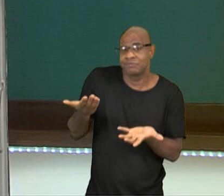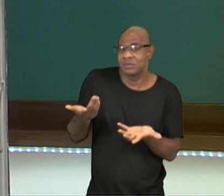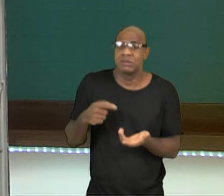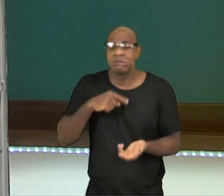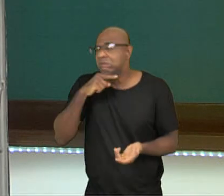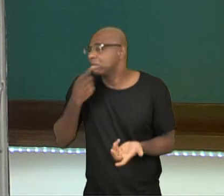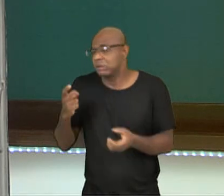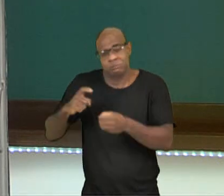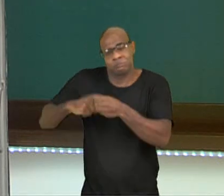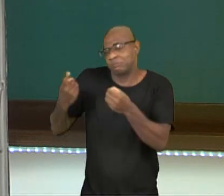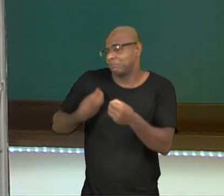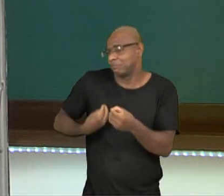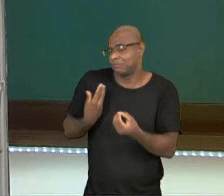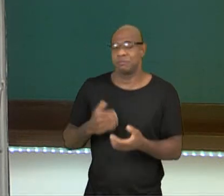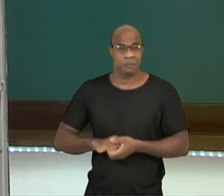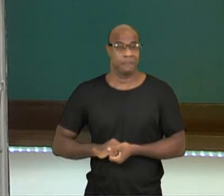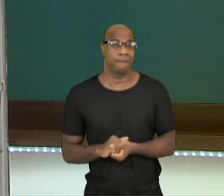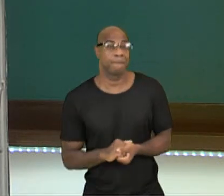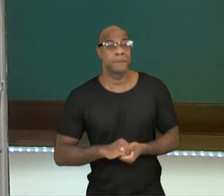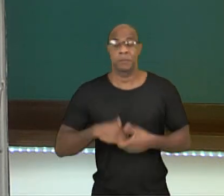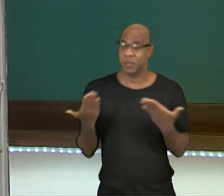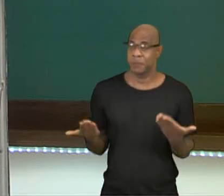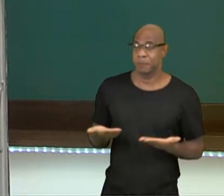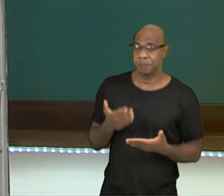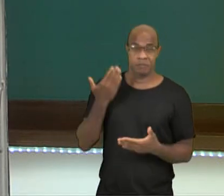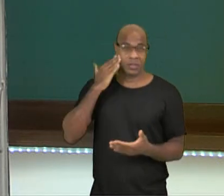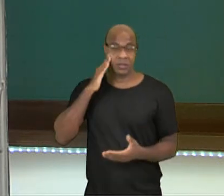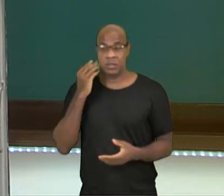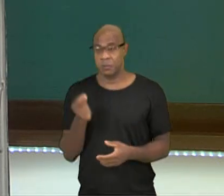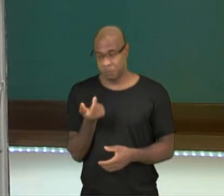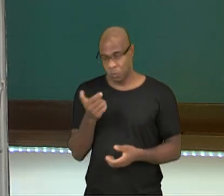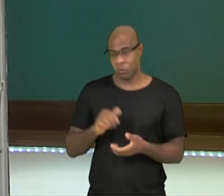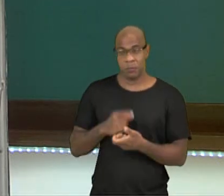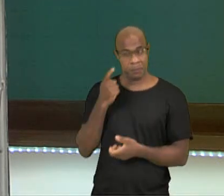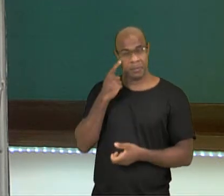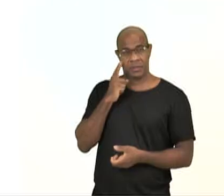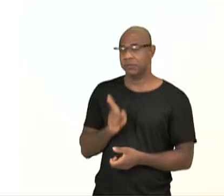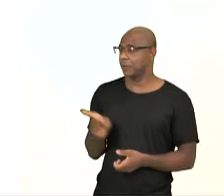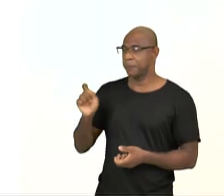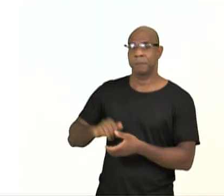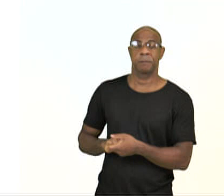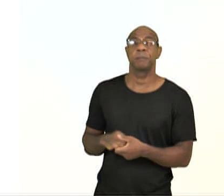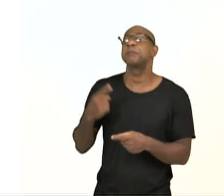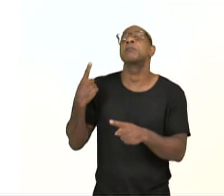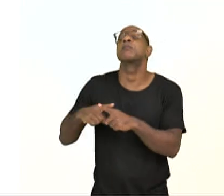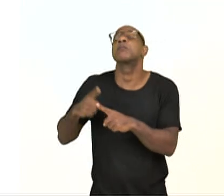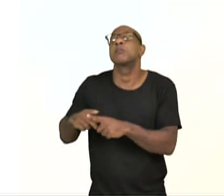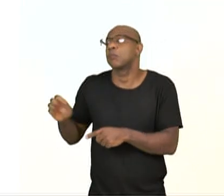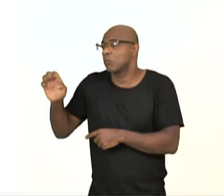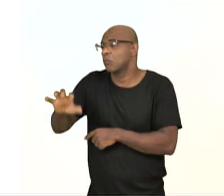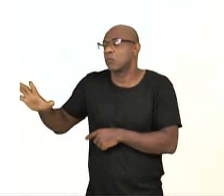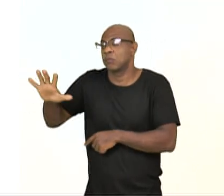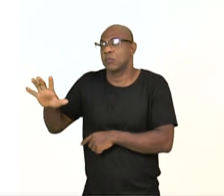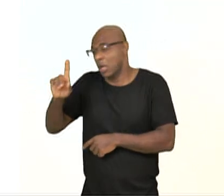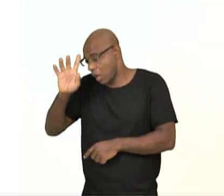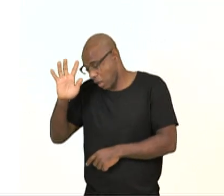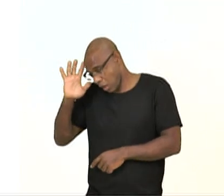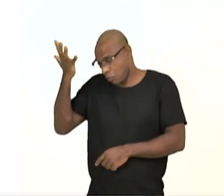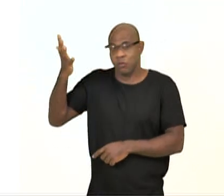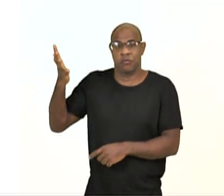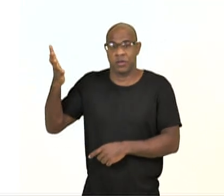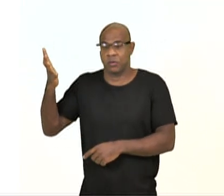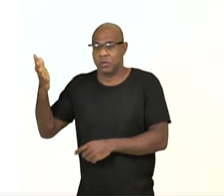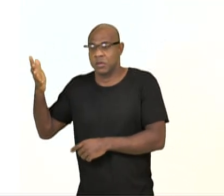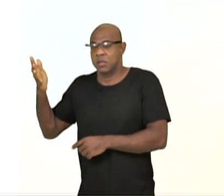né? Então, para a gente entender um pouco, pensa aqui, por que os europeus decidiram entrar